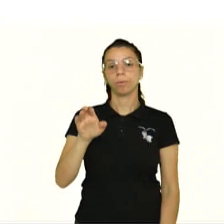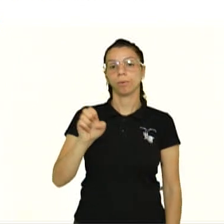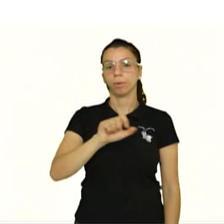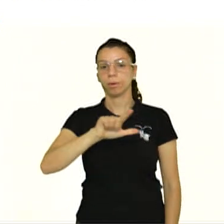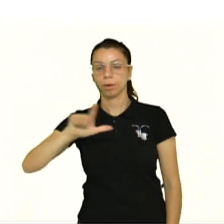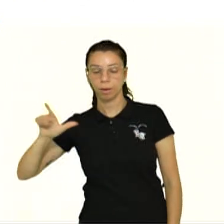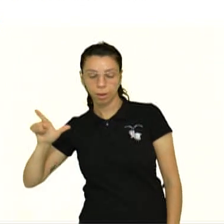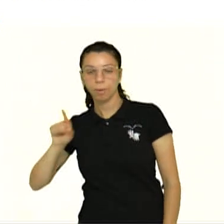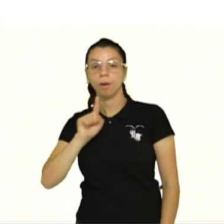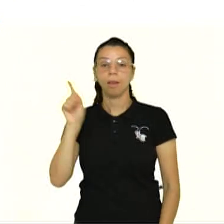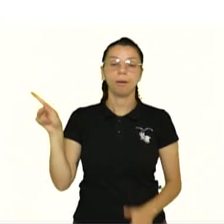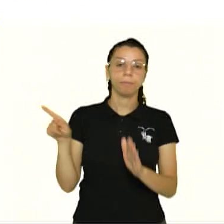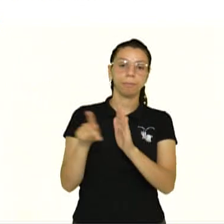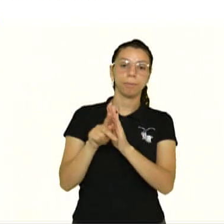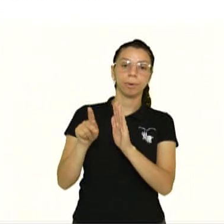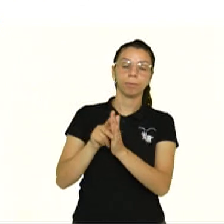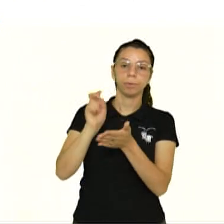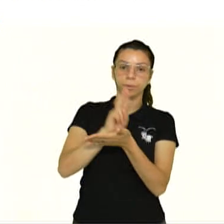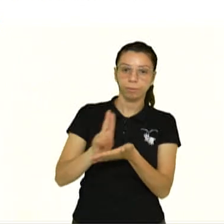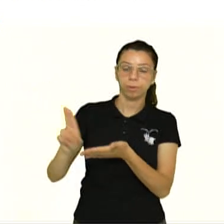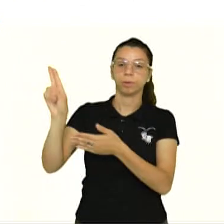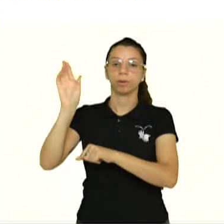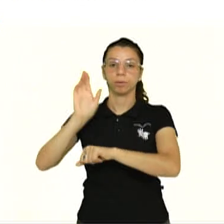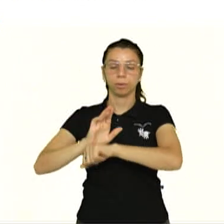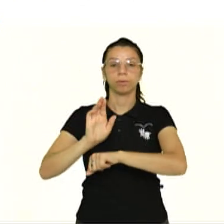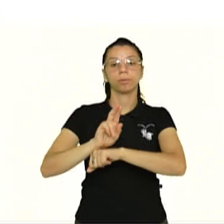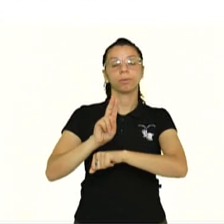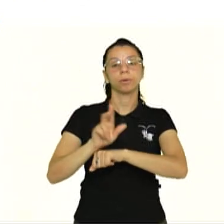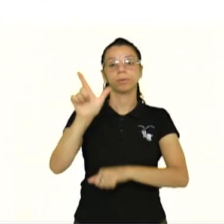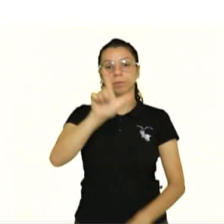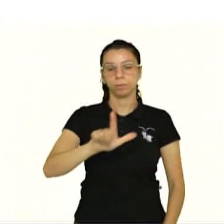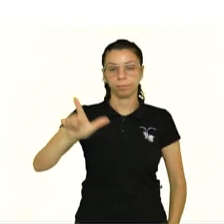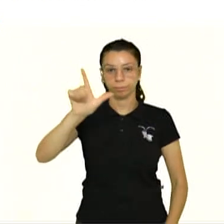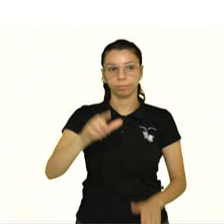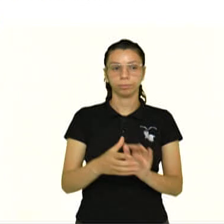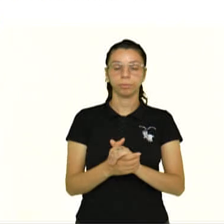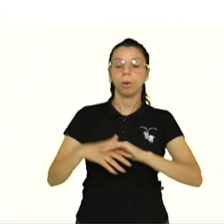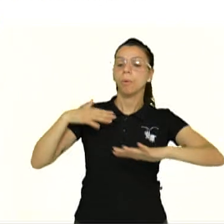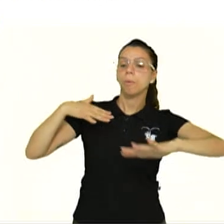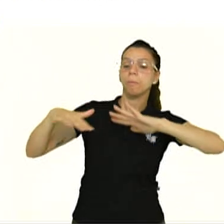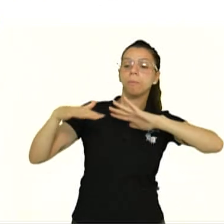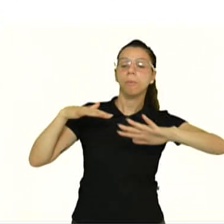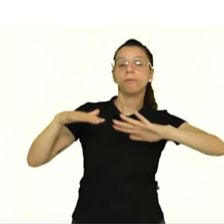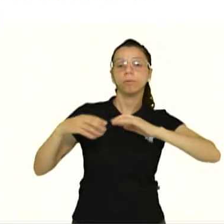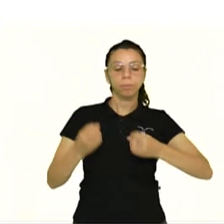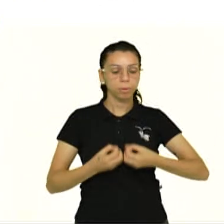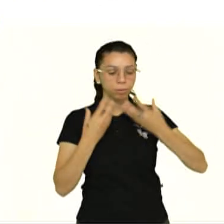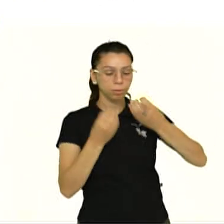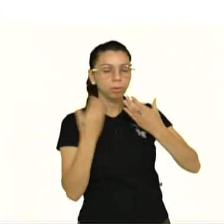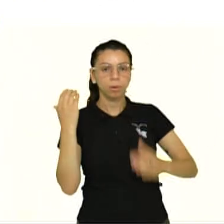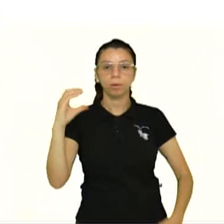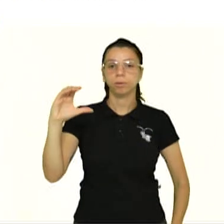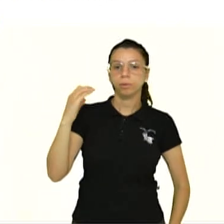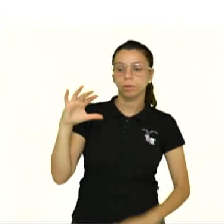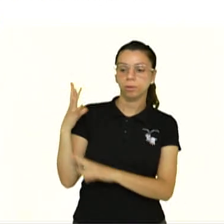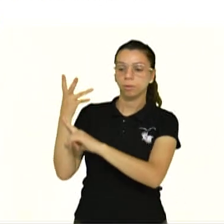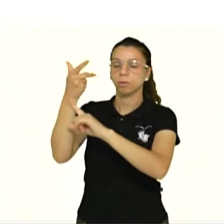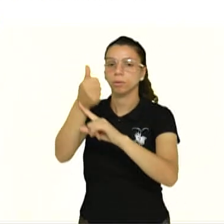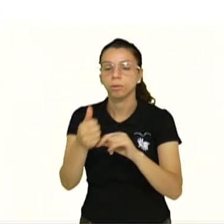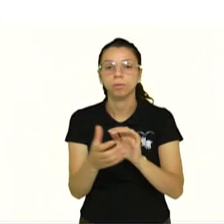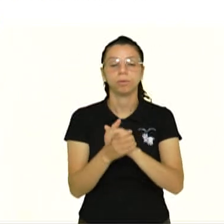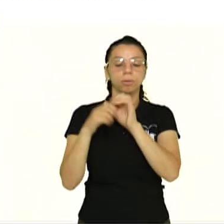Londrina. O Renascimento, amplo movimento artístico, literário e científico, expandiu-se